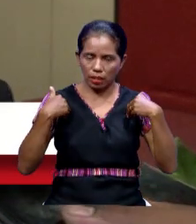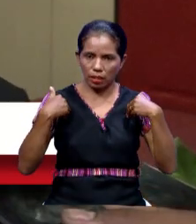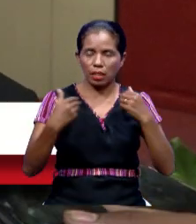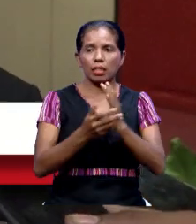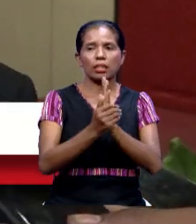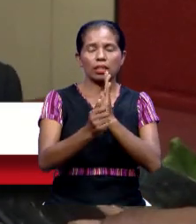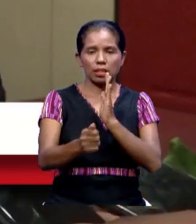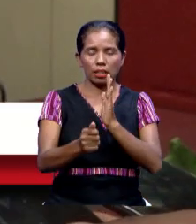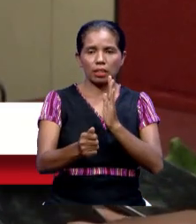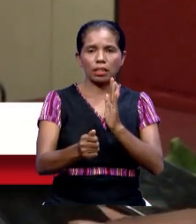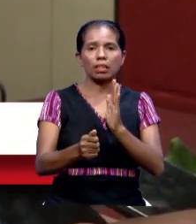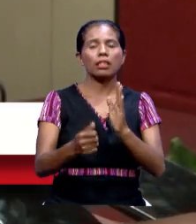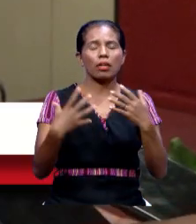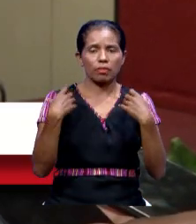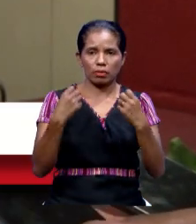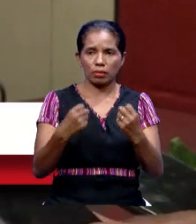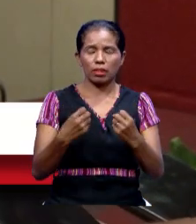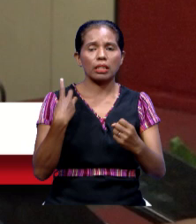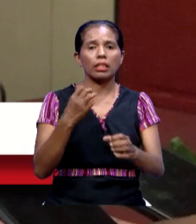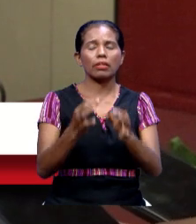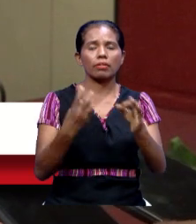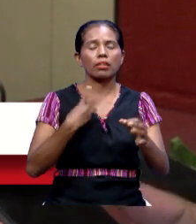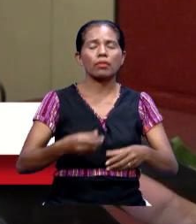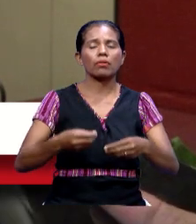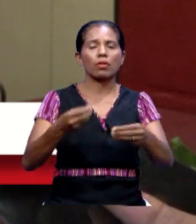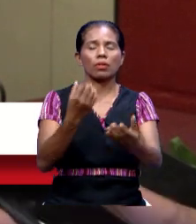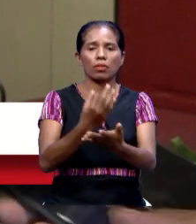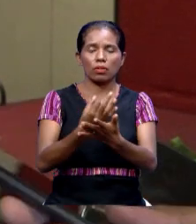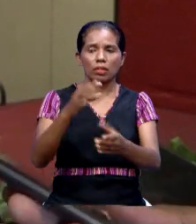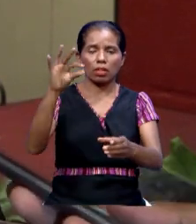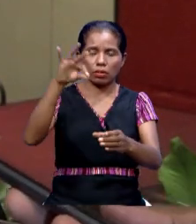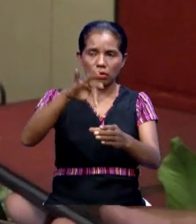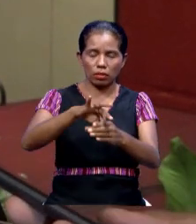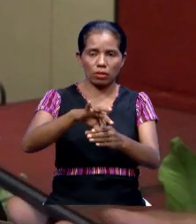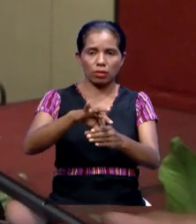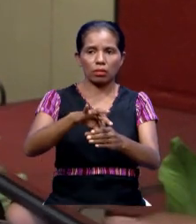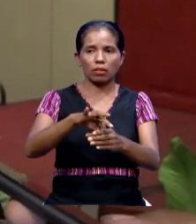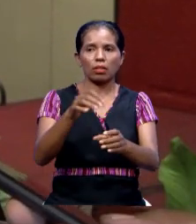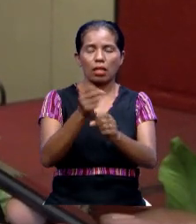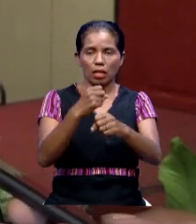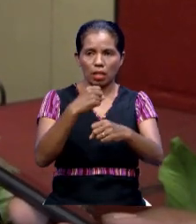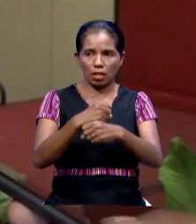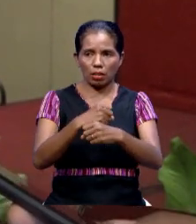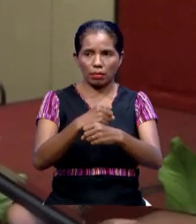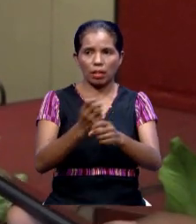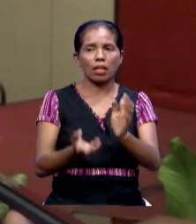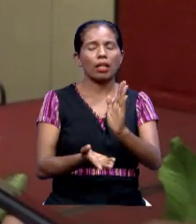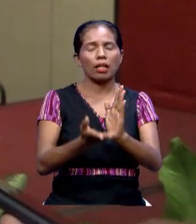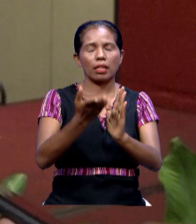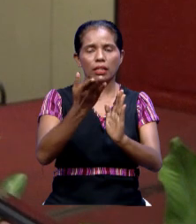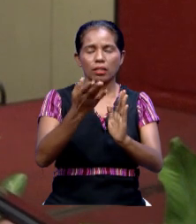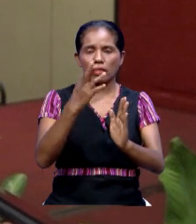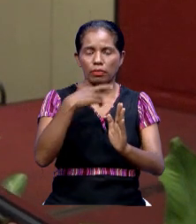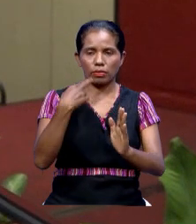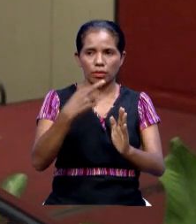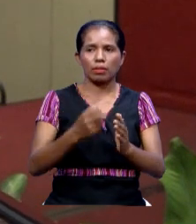a tem que produzir. Por exemplo, se te fosse a tu halo natar, nia natar nene nia tem que ser produz to bela sai hare, né? Quando